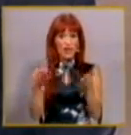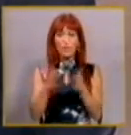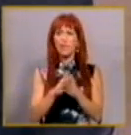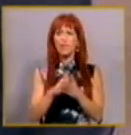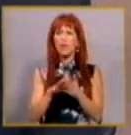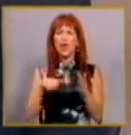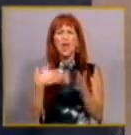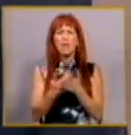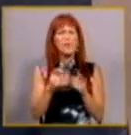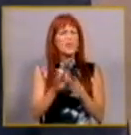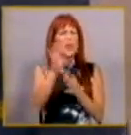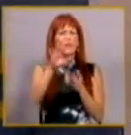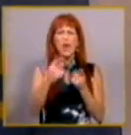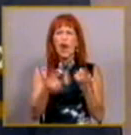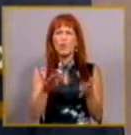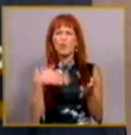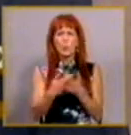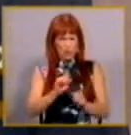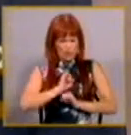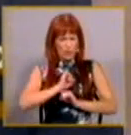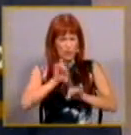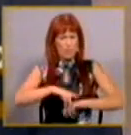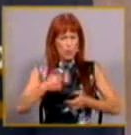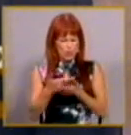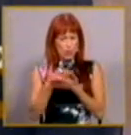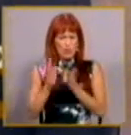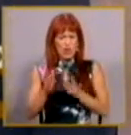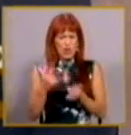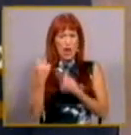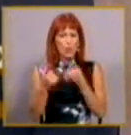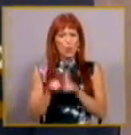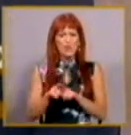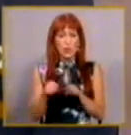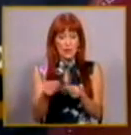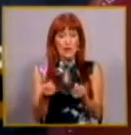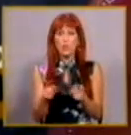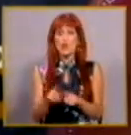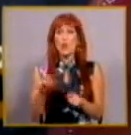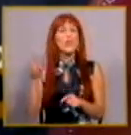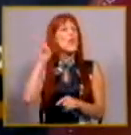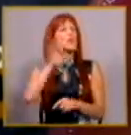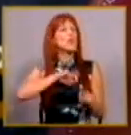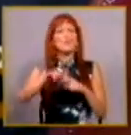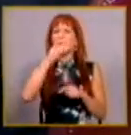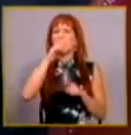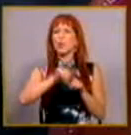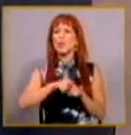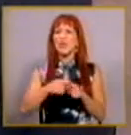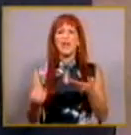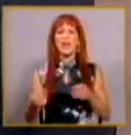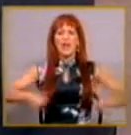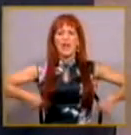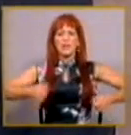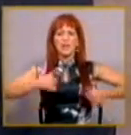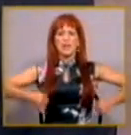propostas avulsas, algumas delas são propostas nossas também, que estão a ser negociadas e algumas estão até no terreno. Eu, quando ouço o deputado falar da reabilitação